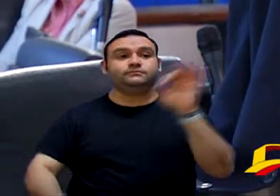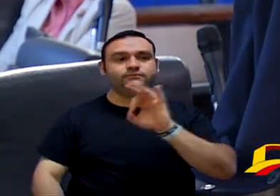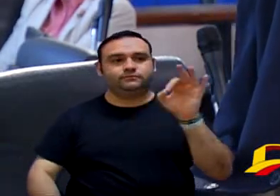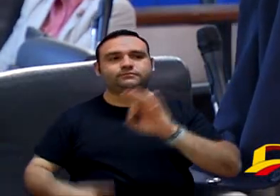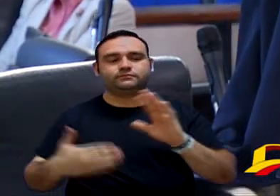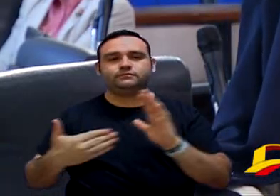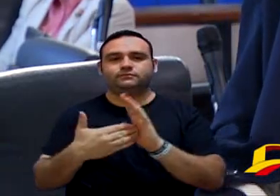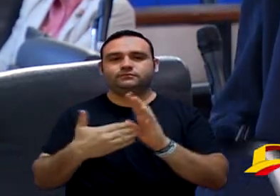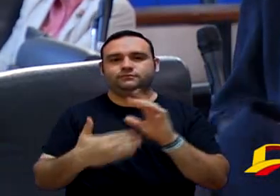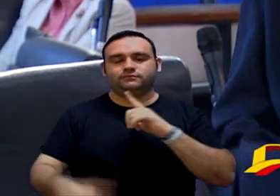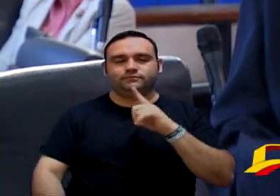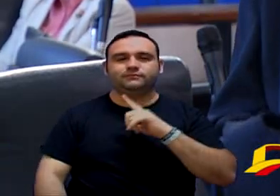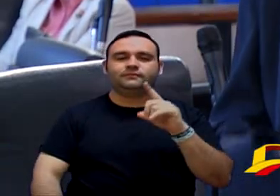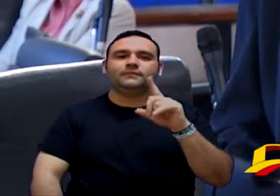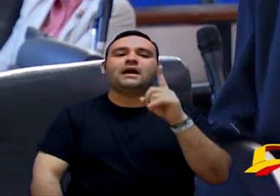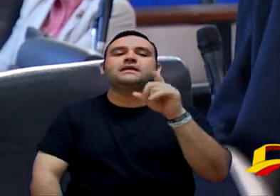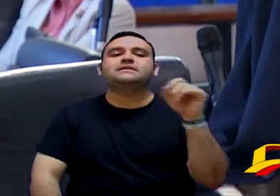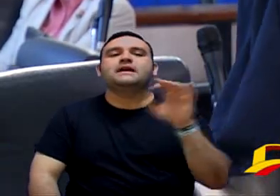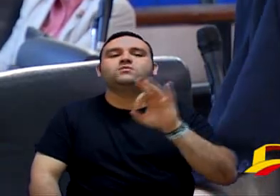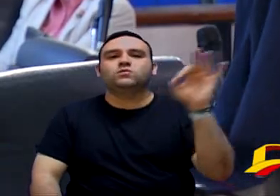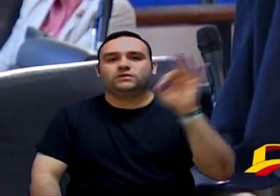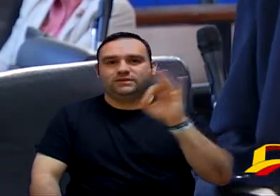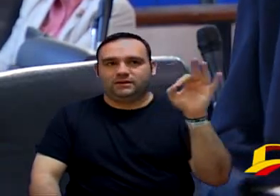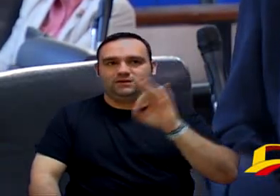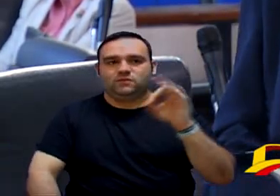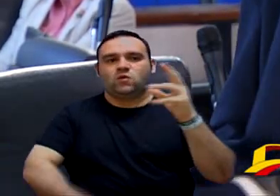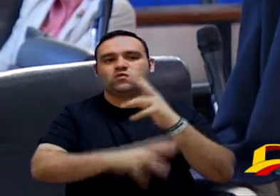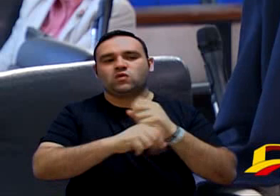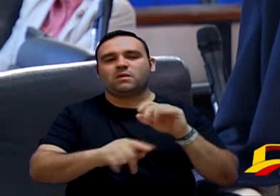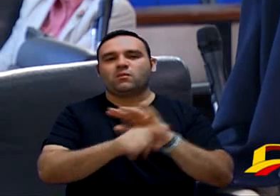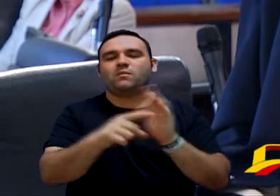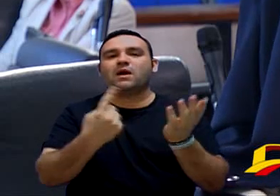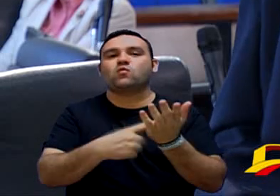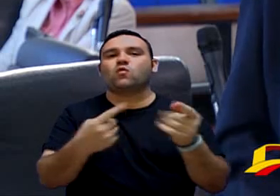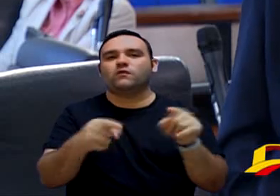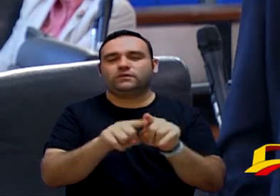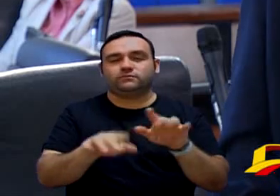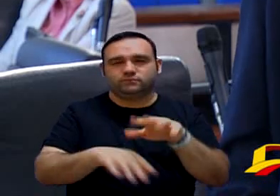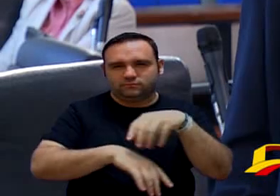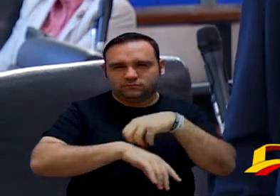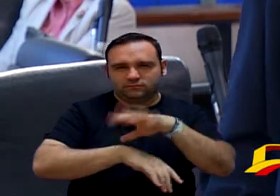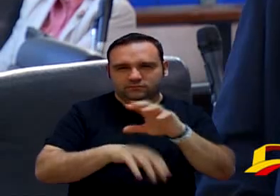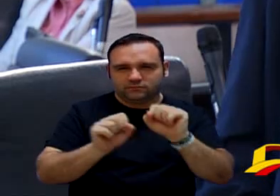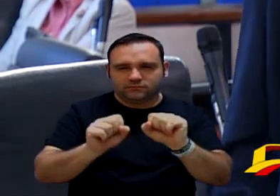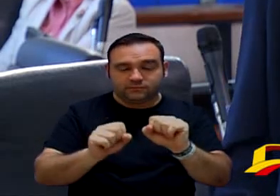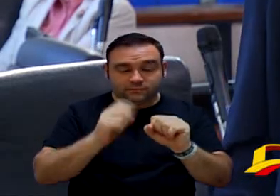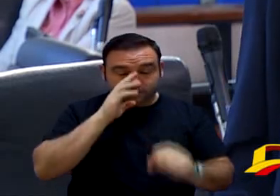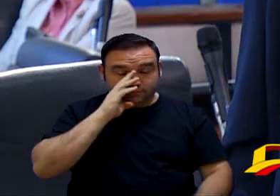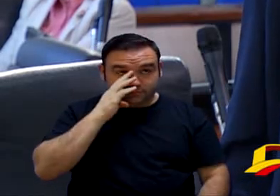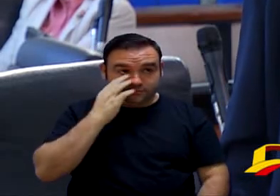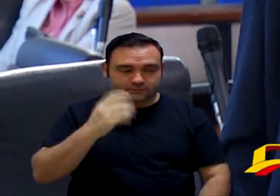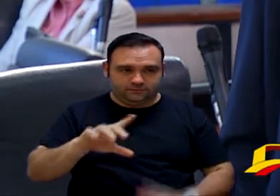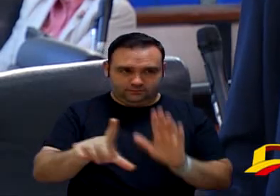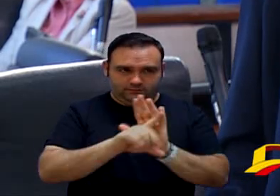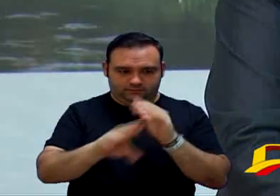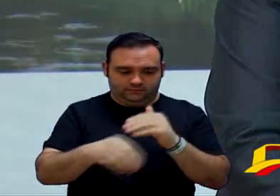limitando a 10% do total de vagas conveniadas Eu Posso sugerir pois não